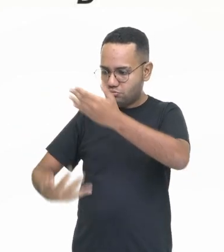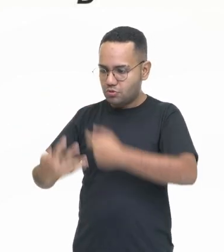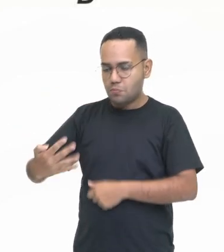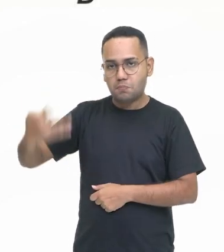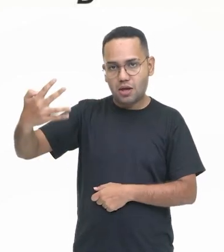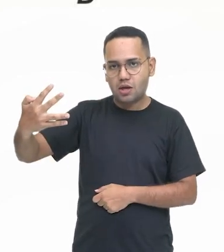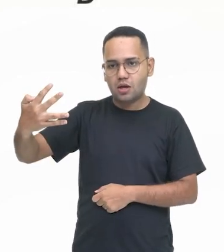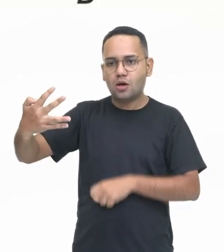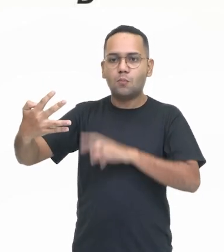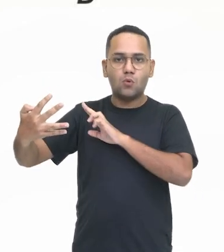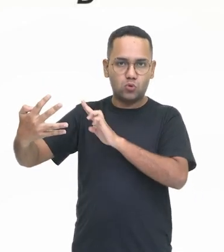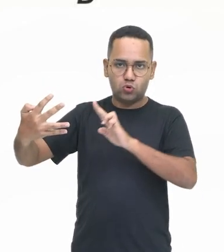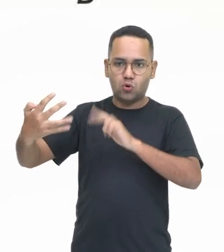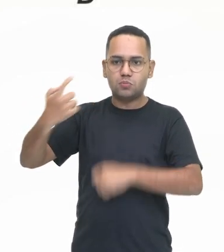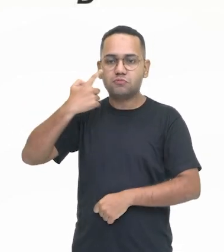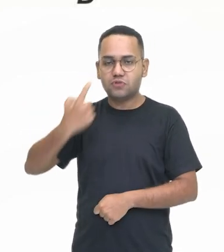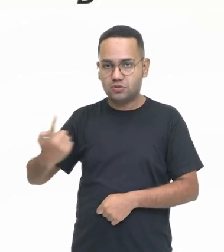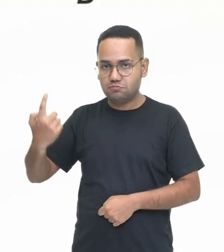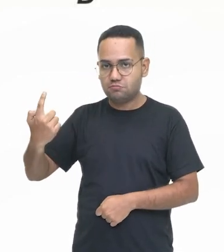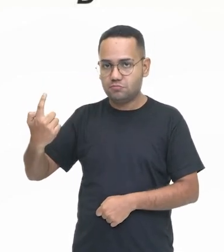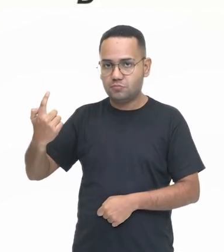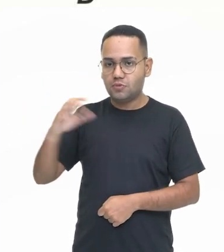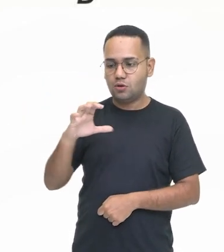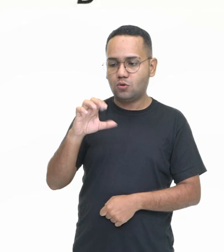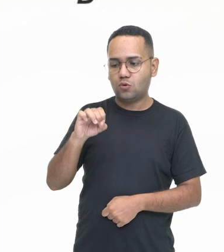de contradomínio.